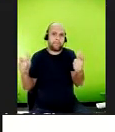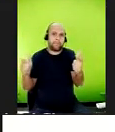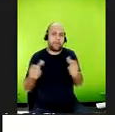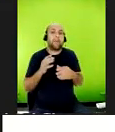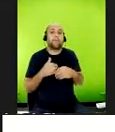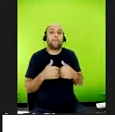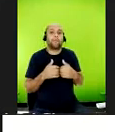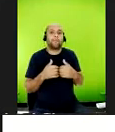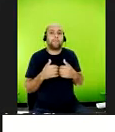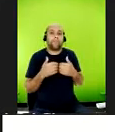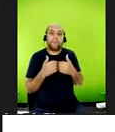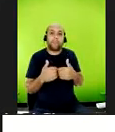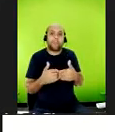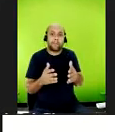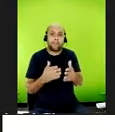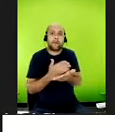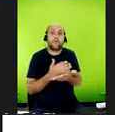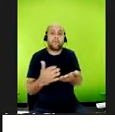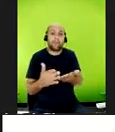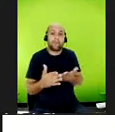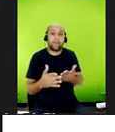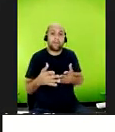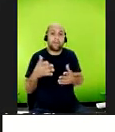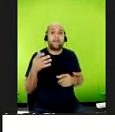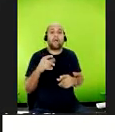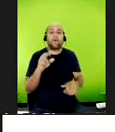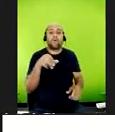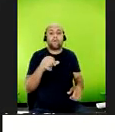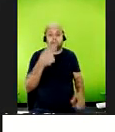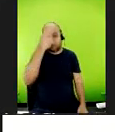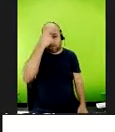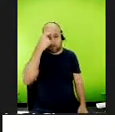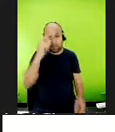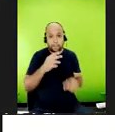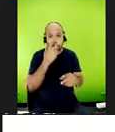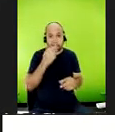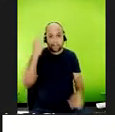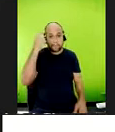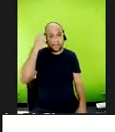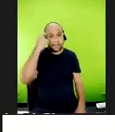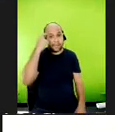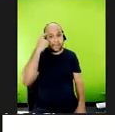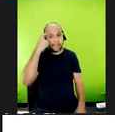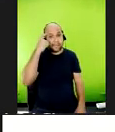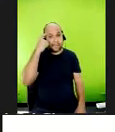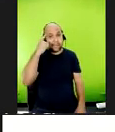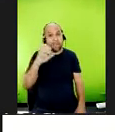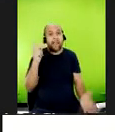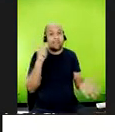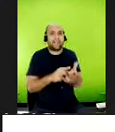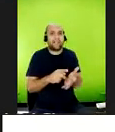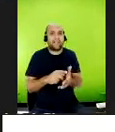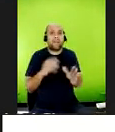de vieses inconscientes que faz o que a gente acha que aquilo que a gente pensa é a pura verdade e não tem aquela 2ª Instância reflexiva